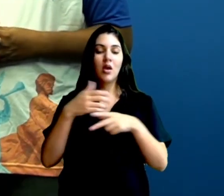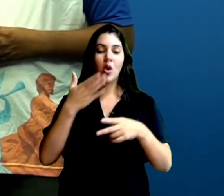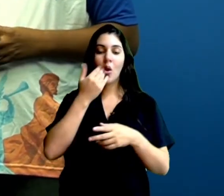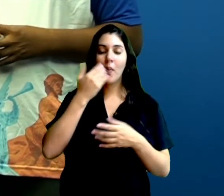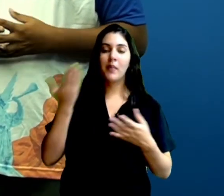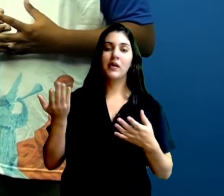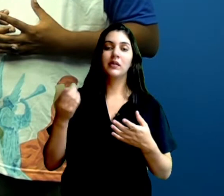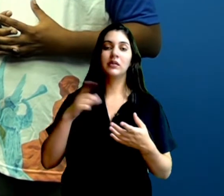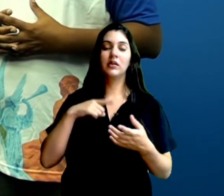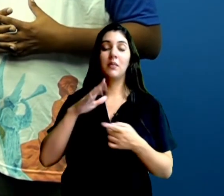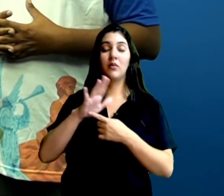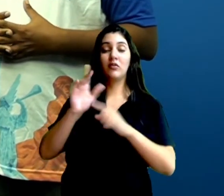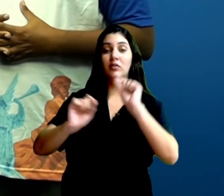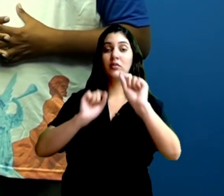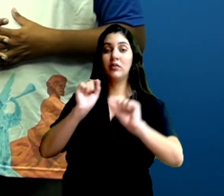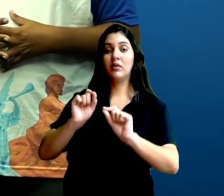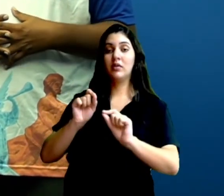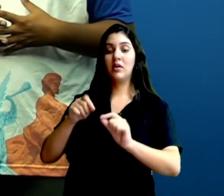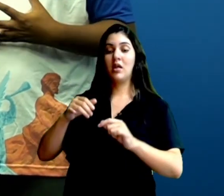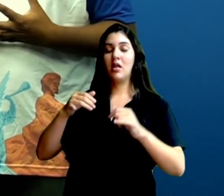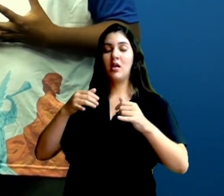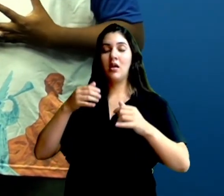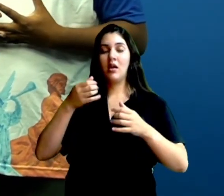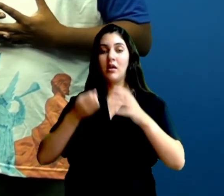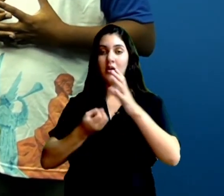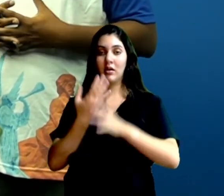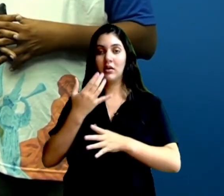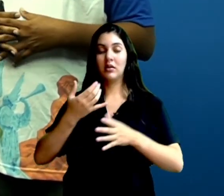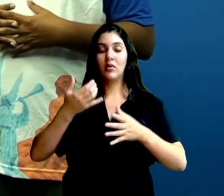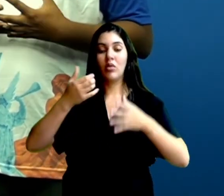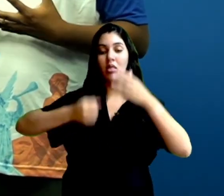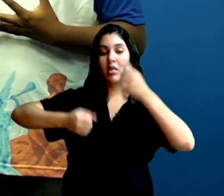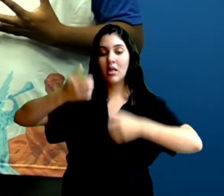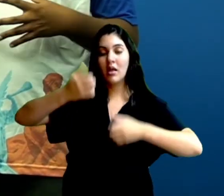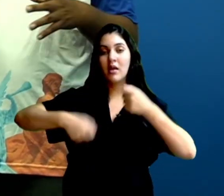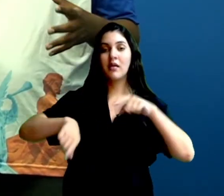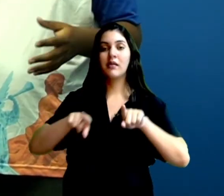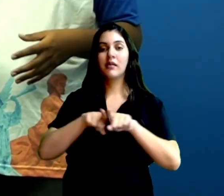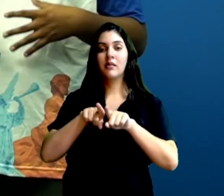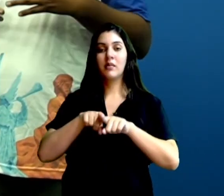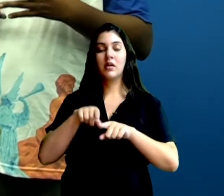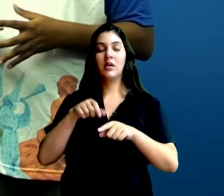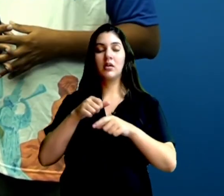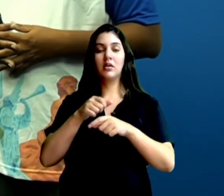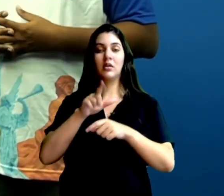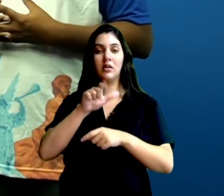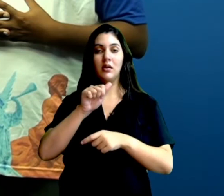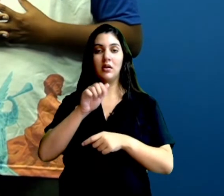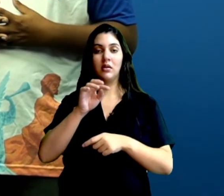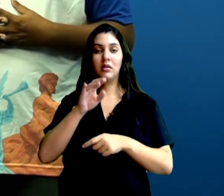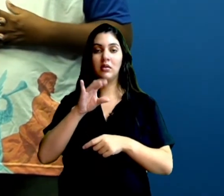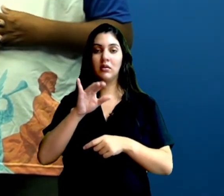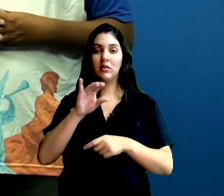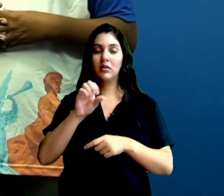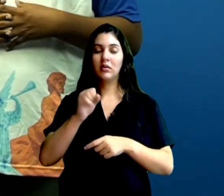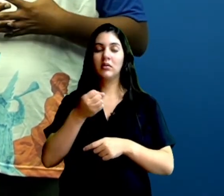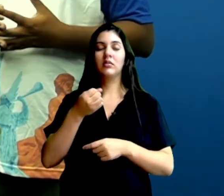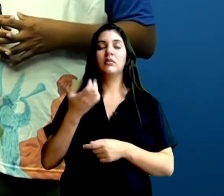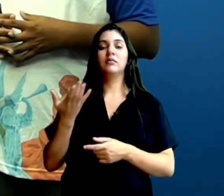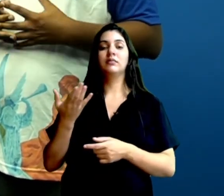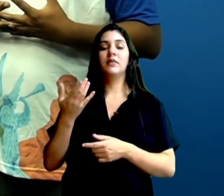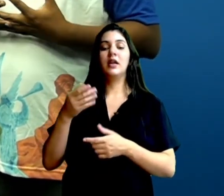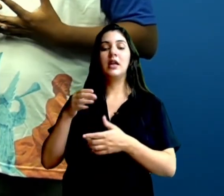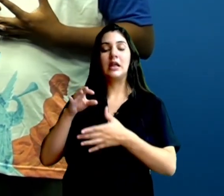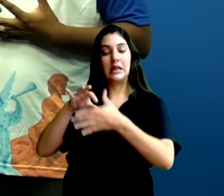mesmo fica para a produção de leite, produção de laticínios, né, que 70% é produção de laticínios, é produção